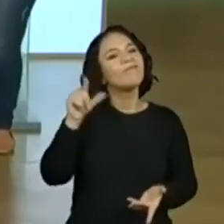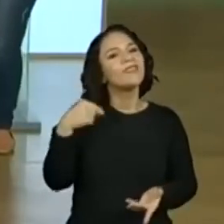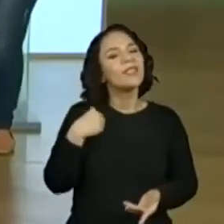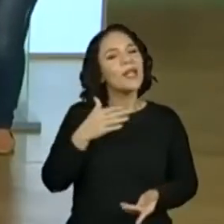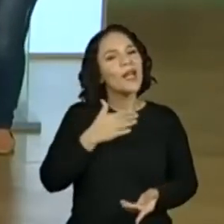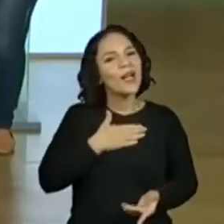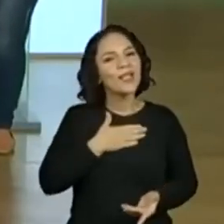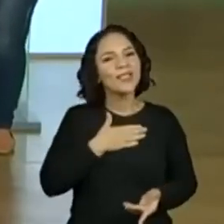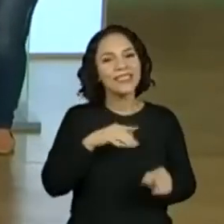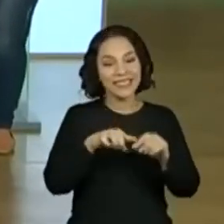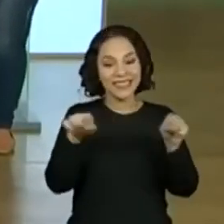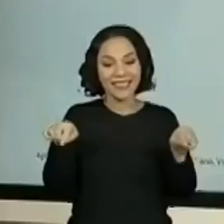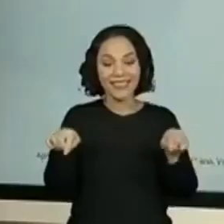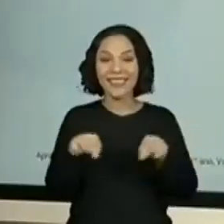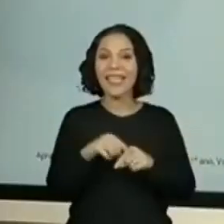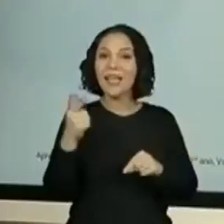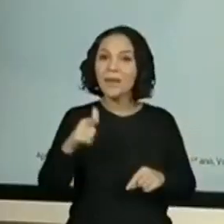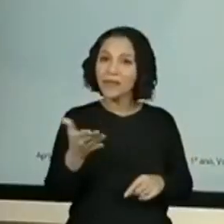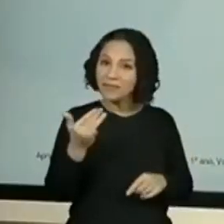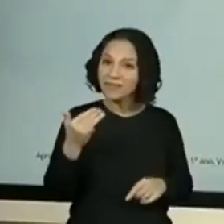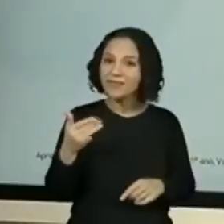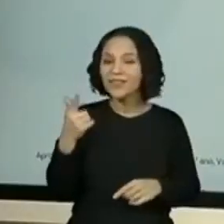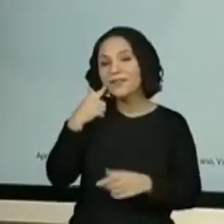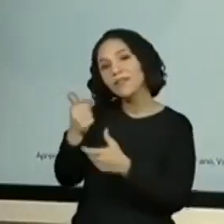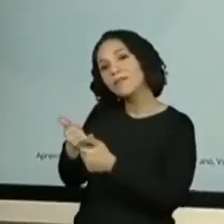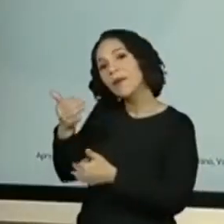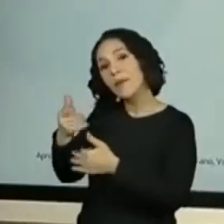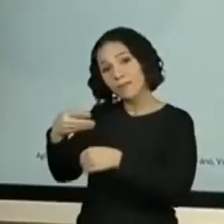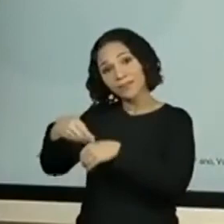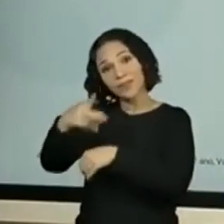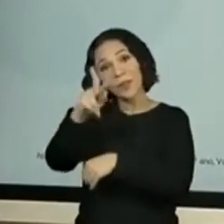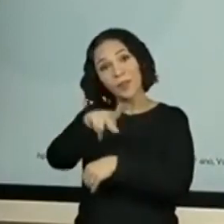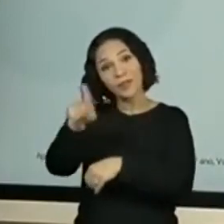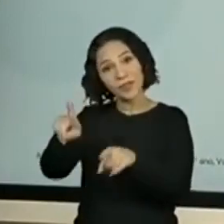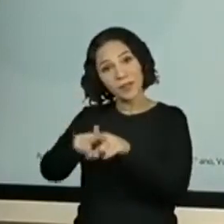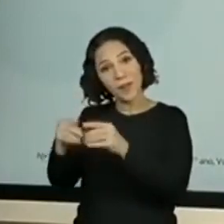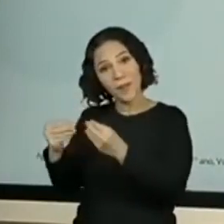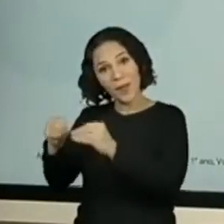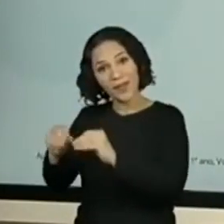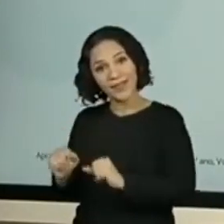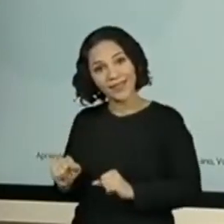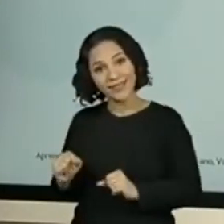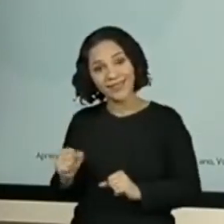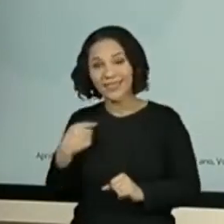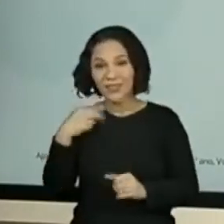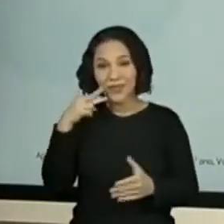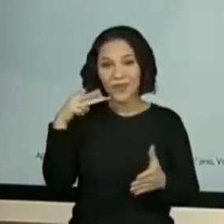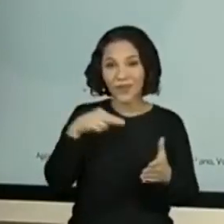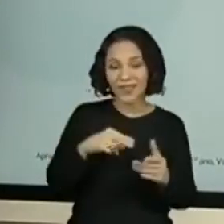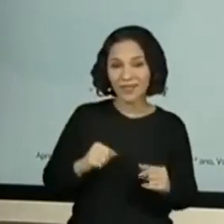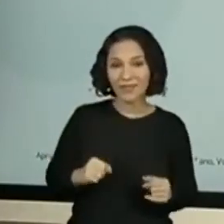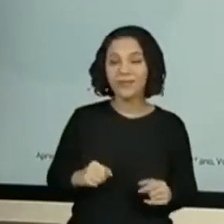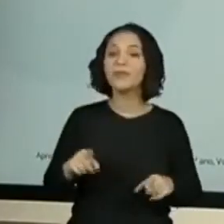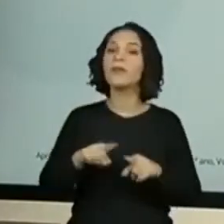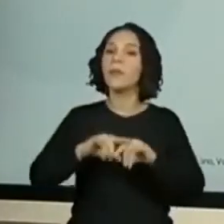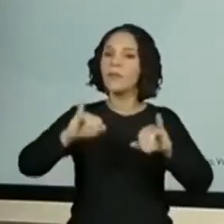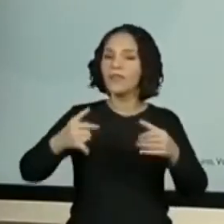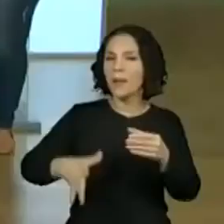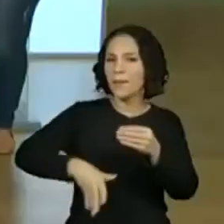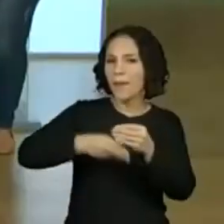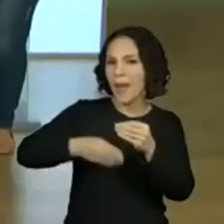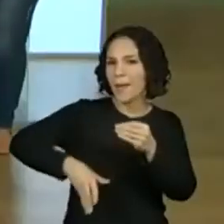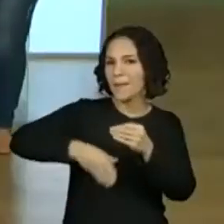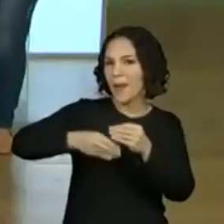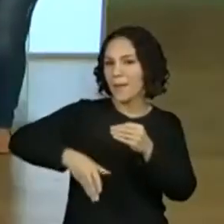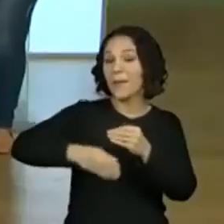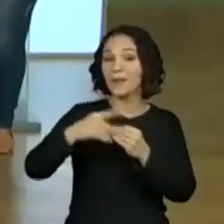fazer lá ali dentro da sala? Manda aí sugestões para suas professoras e professores para chegar aqui até a gente. Mas vai falando que a gente vai lembrando. Uma